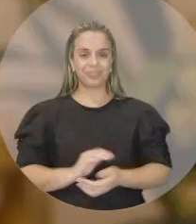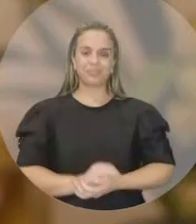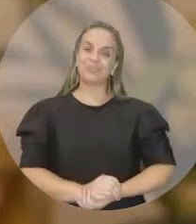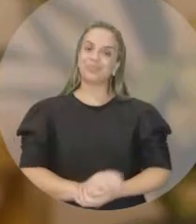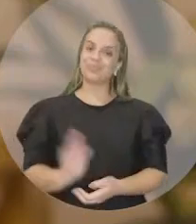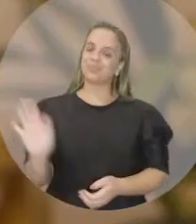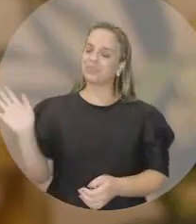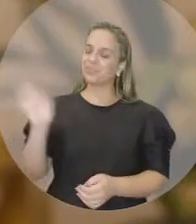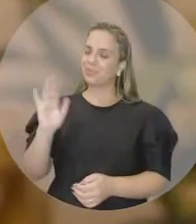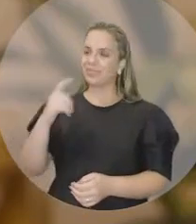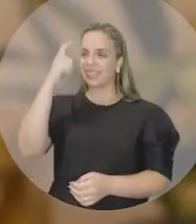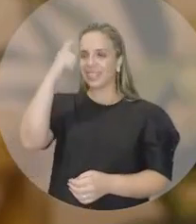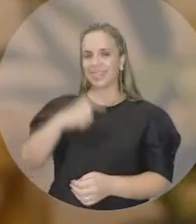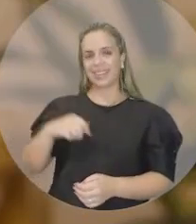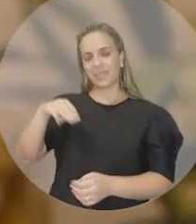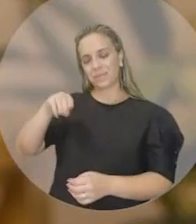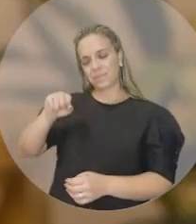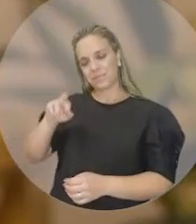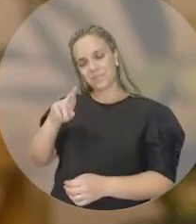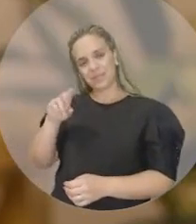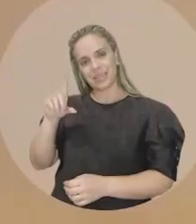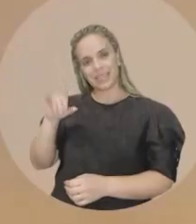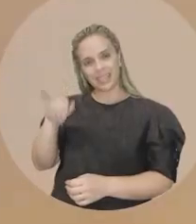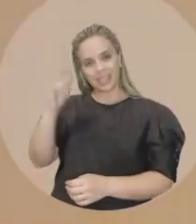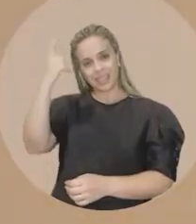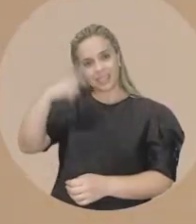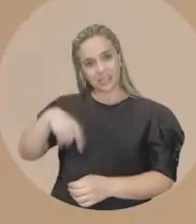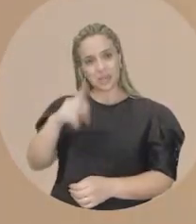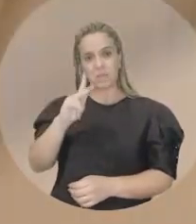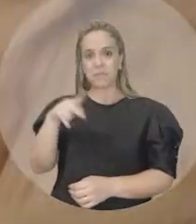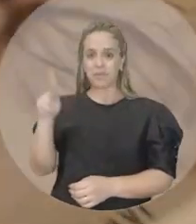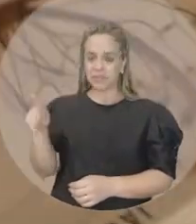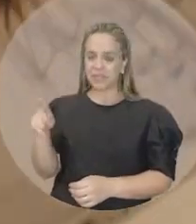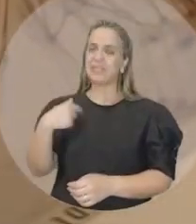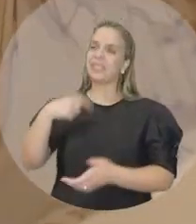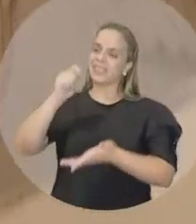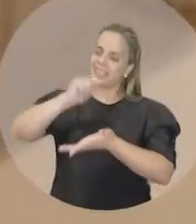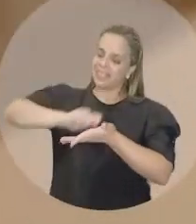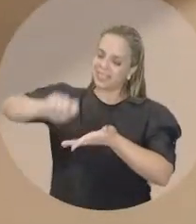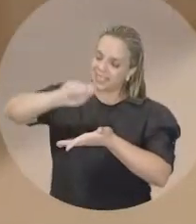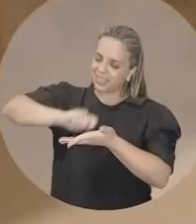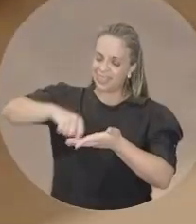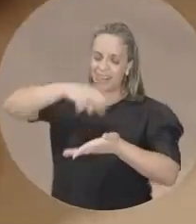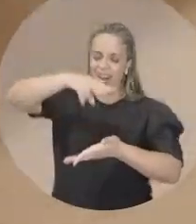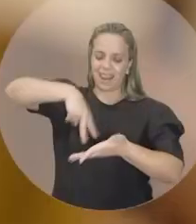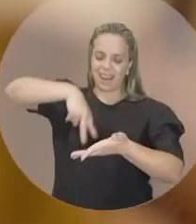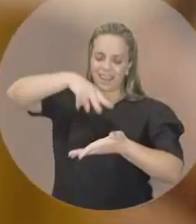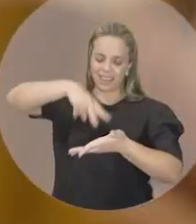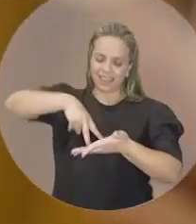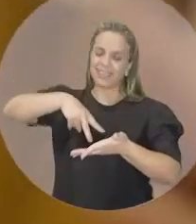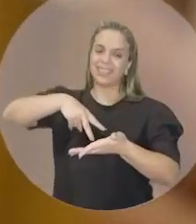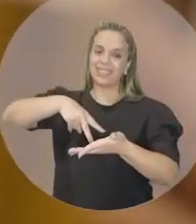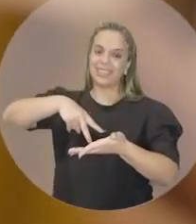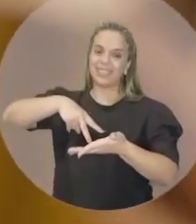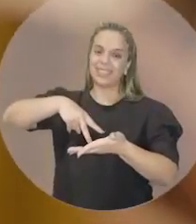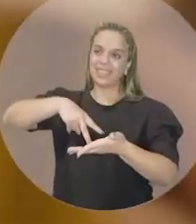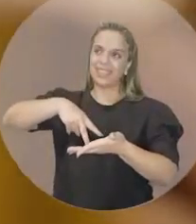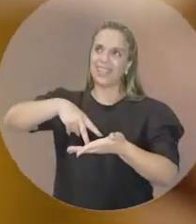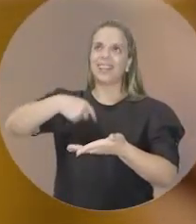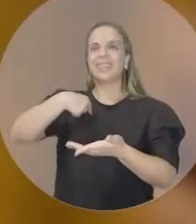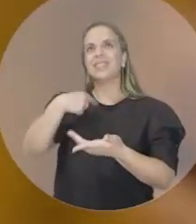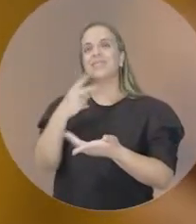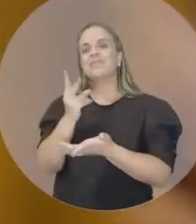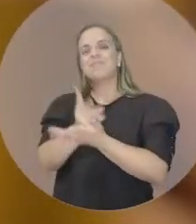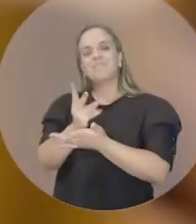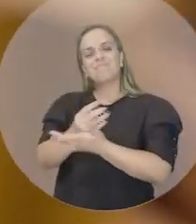Olá, eu sou Marli Walker, sou professora, escritora, leitora. Estou